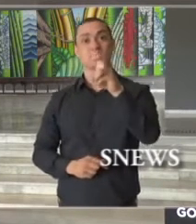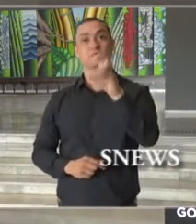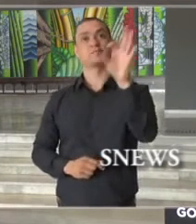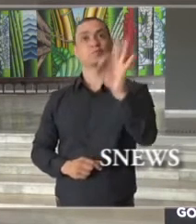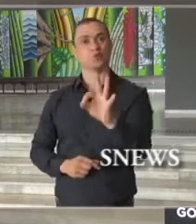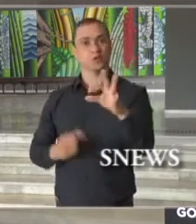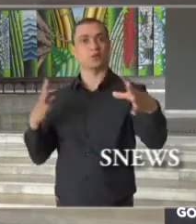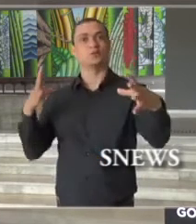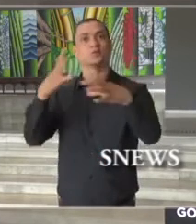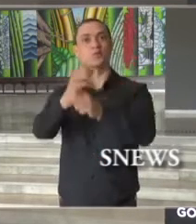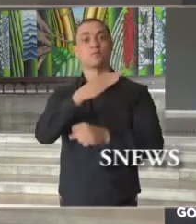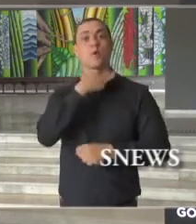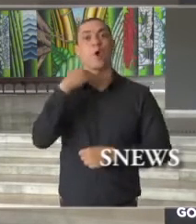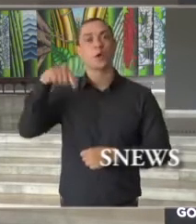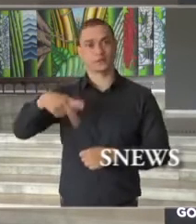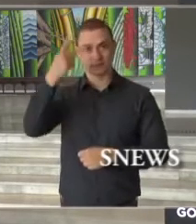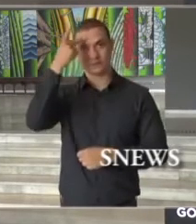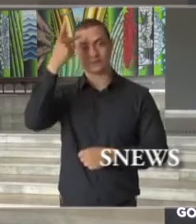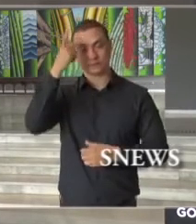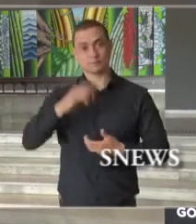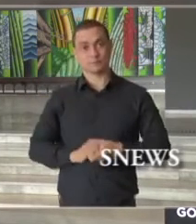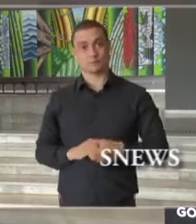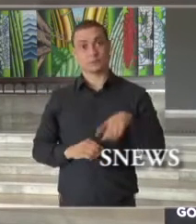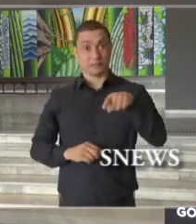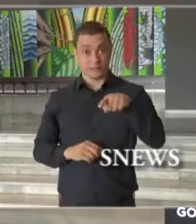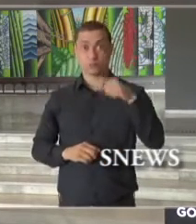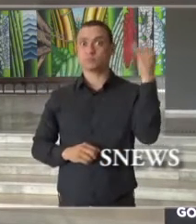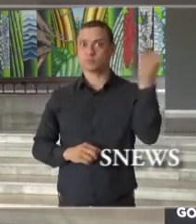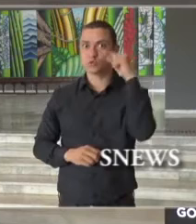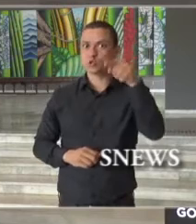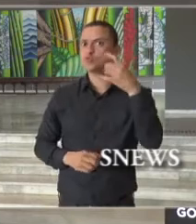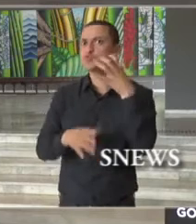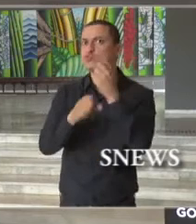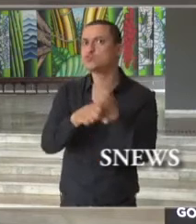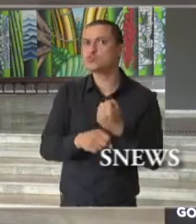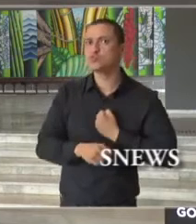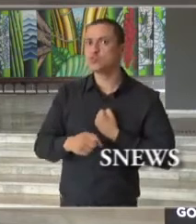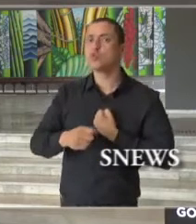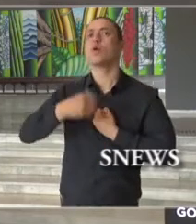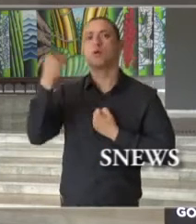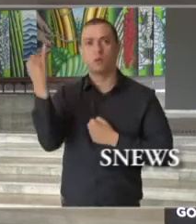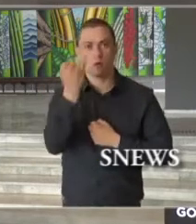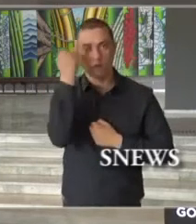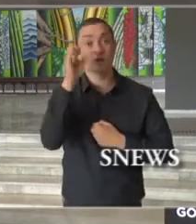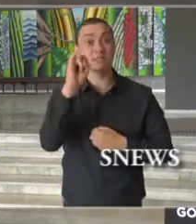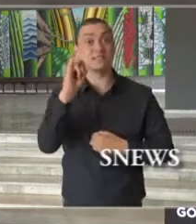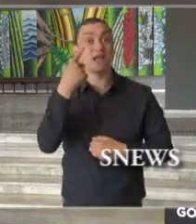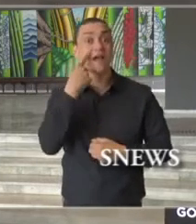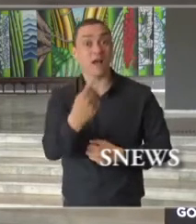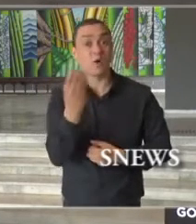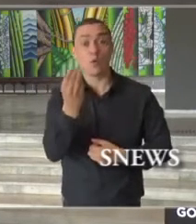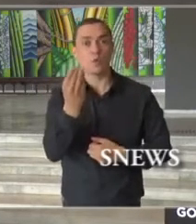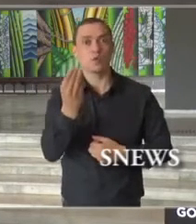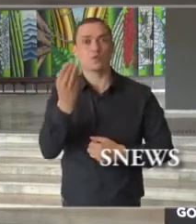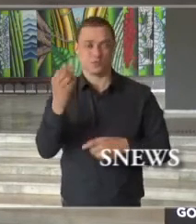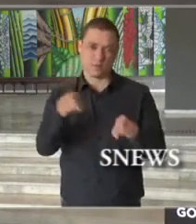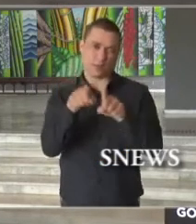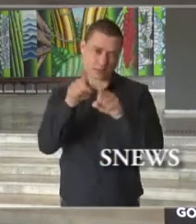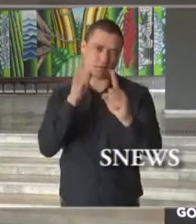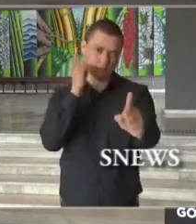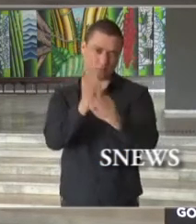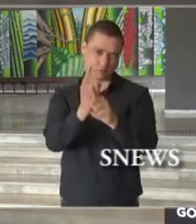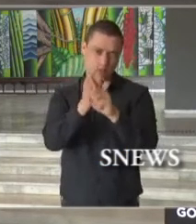aqui no estado de são paulo esses registros são fundamentais excelente colocar também a queda e